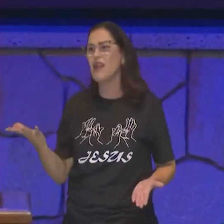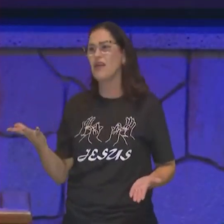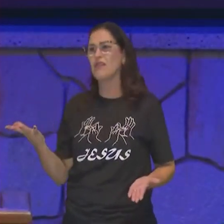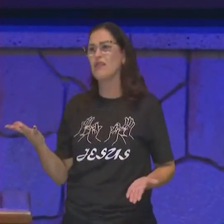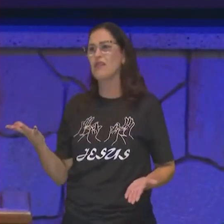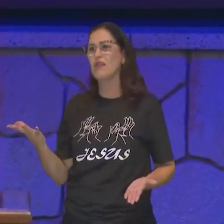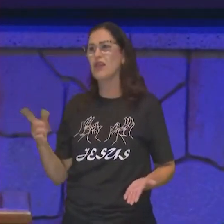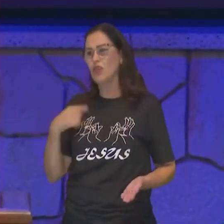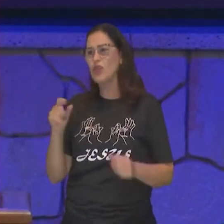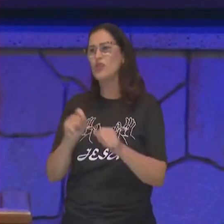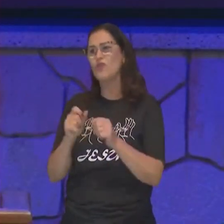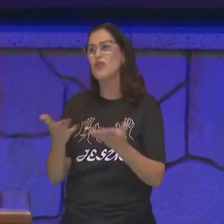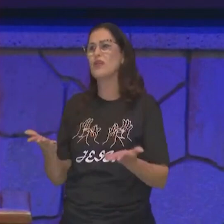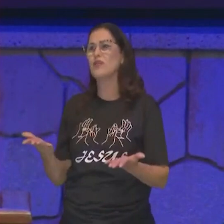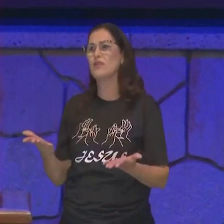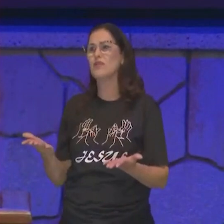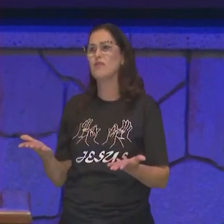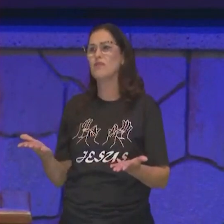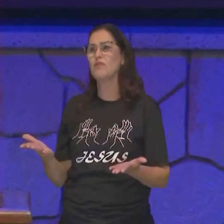sabe?